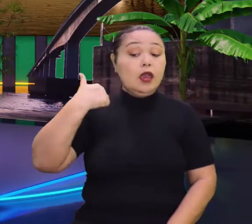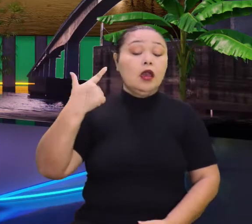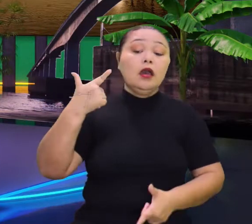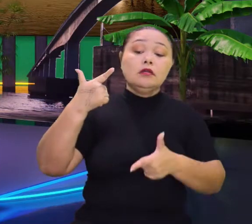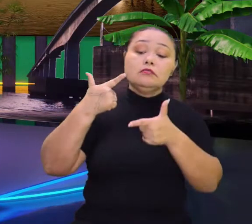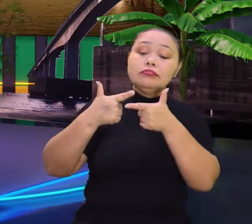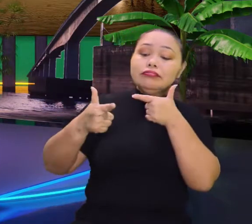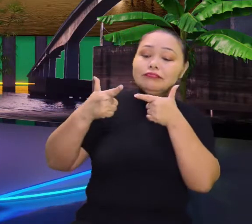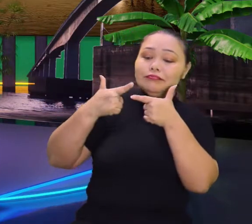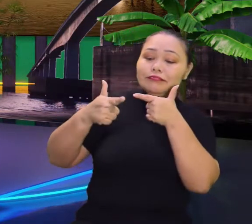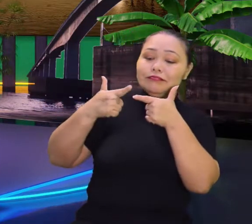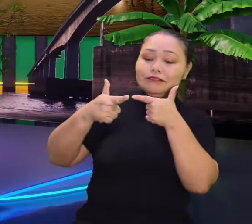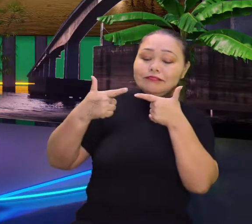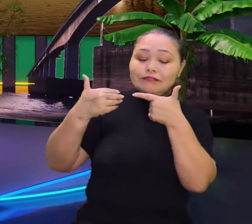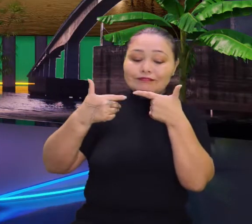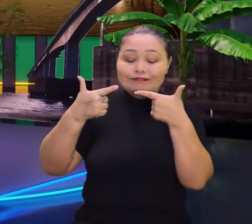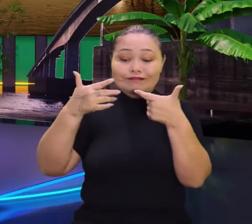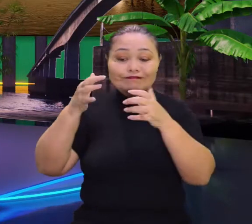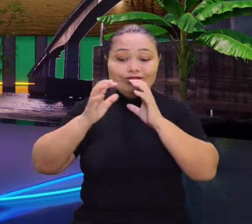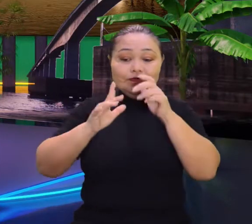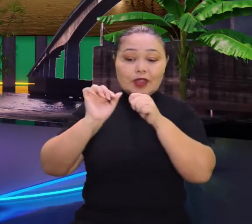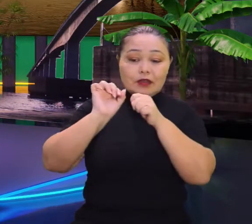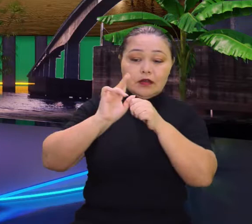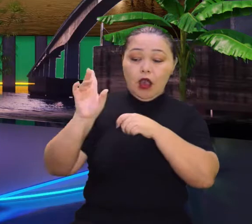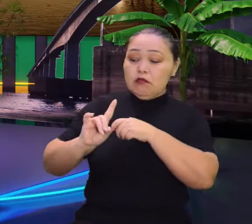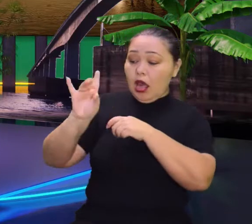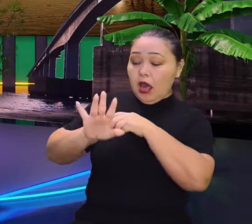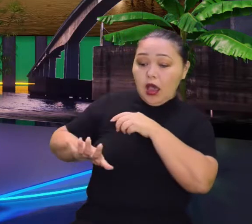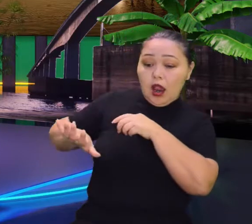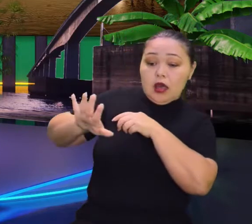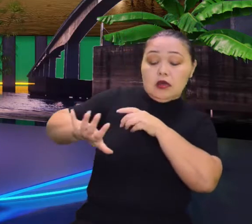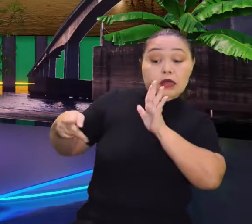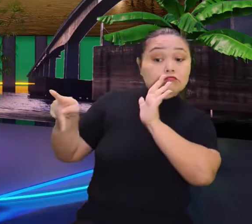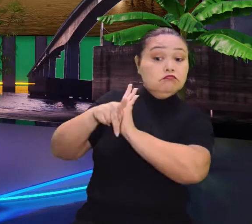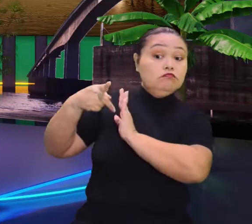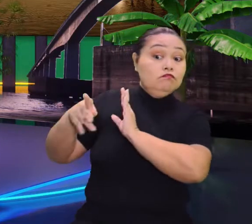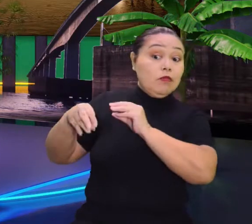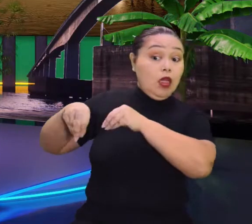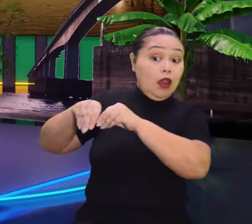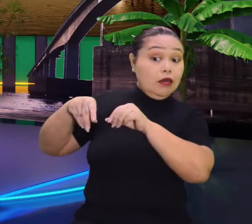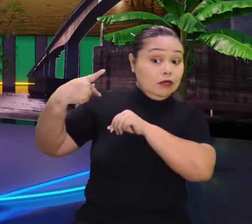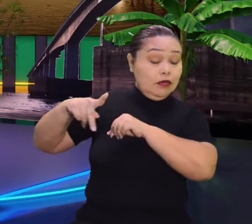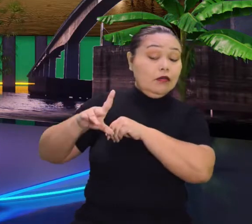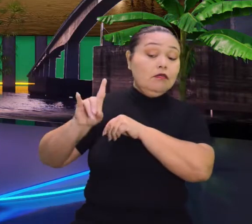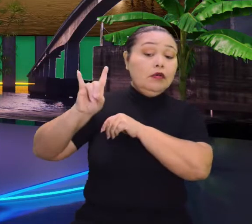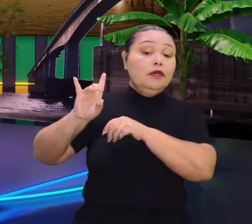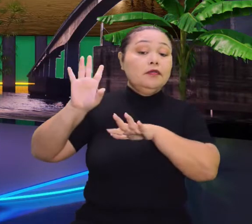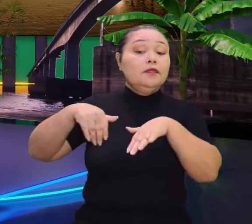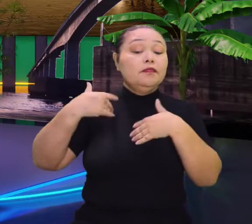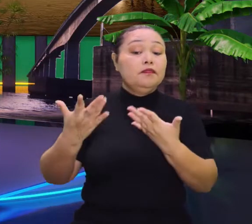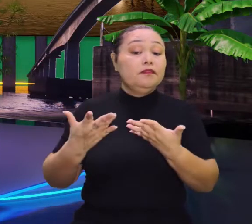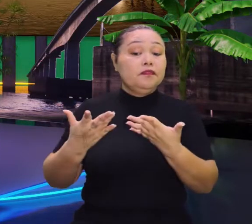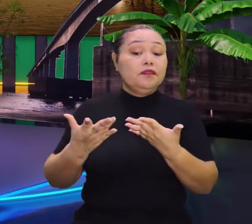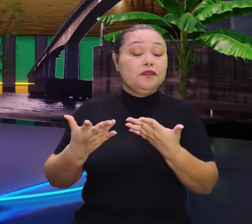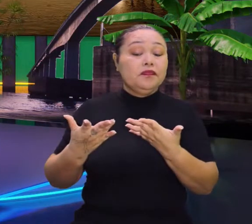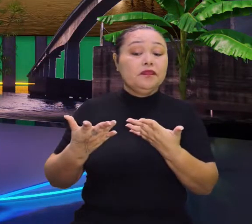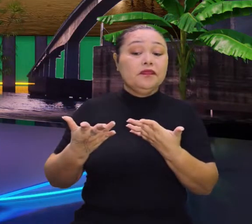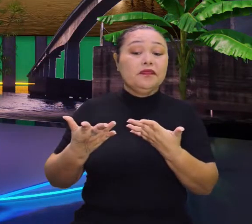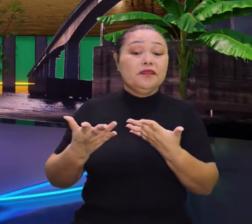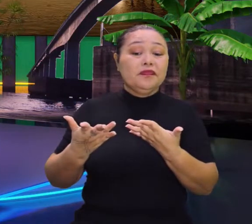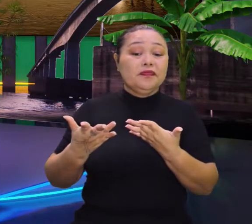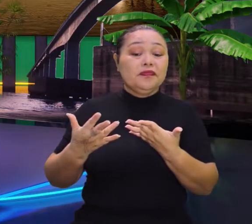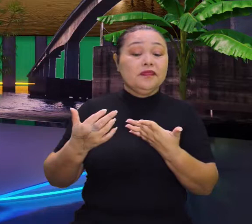de conflito com os bolivianos, porque aquela região era da Bolívia. Muito bem. Não é isso? E aí,